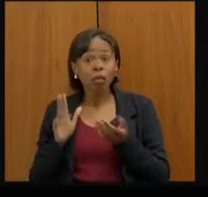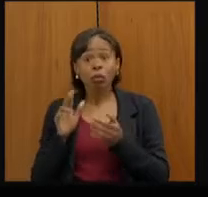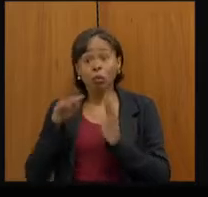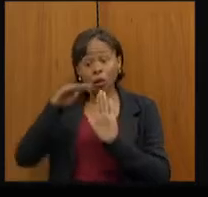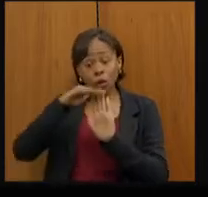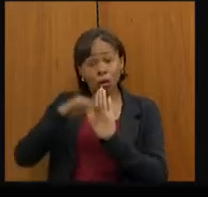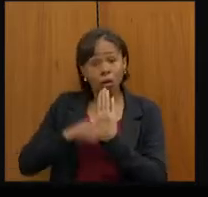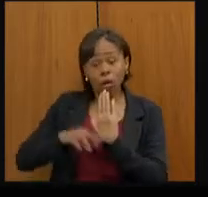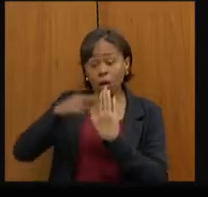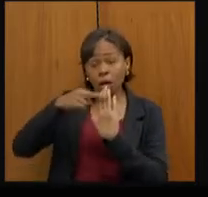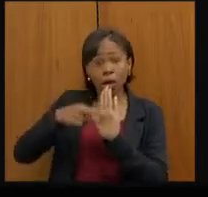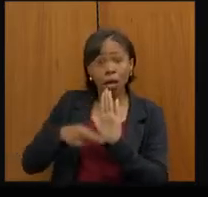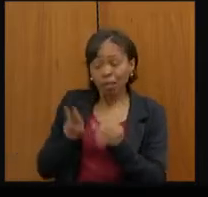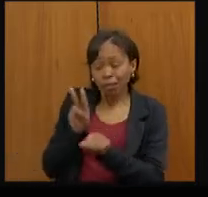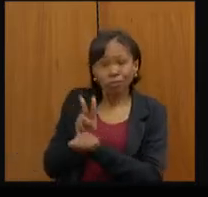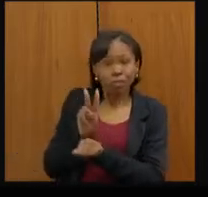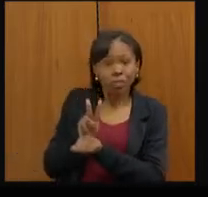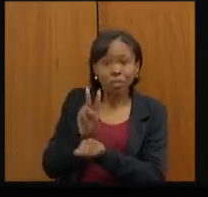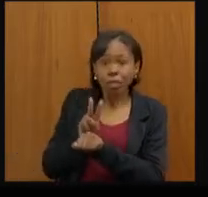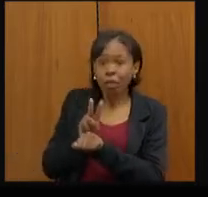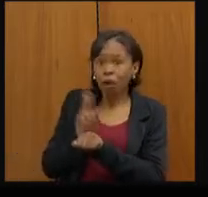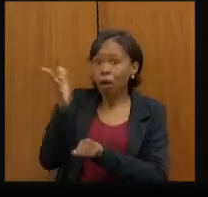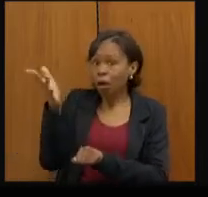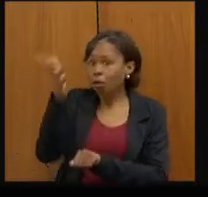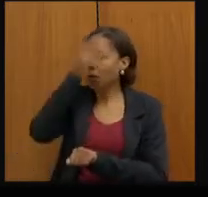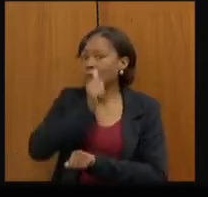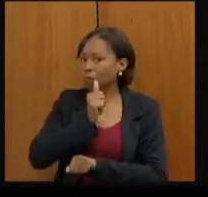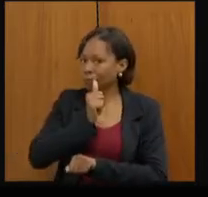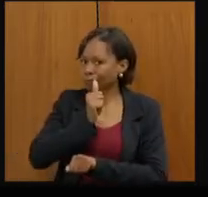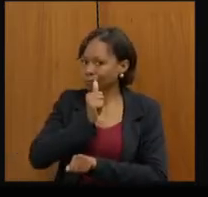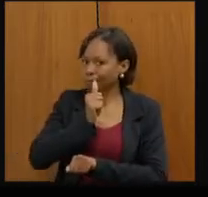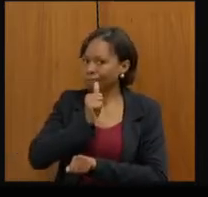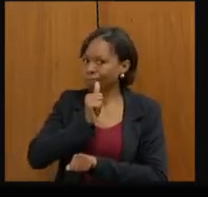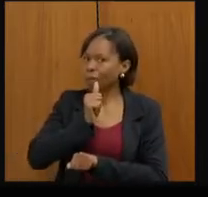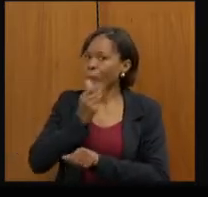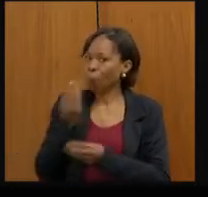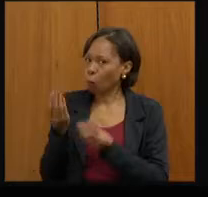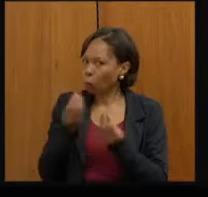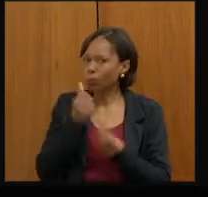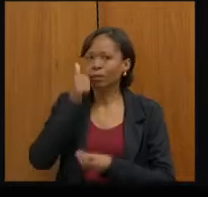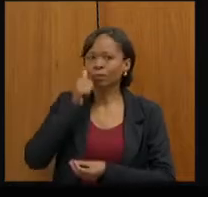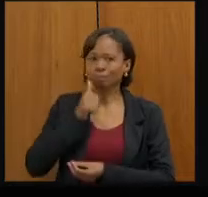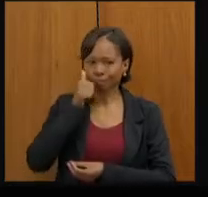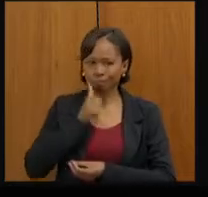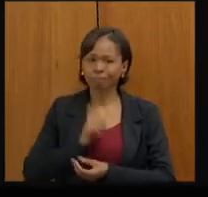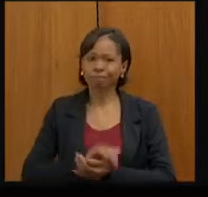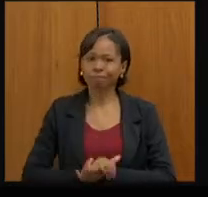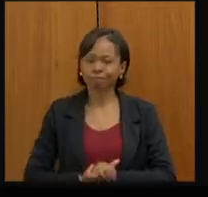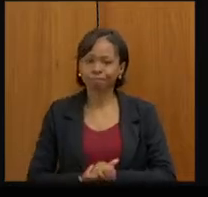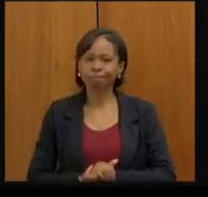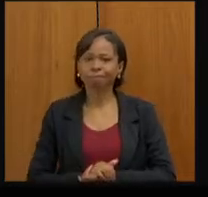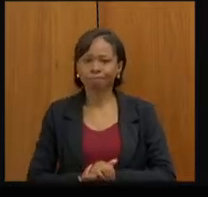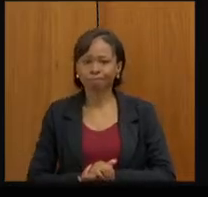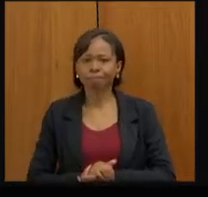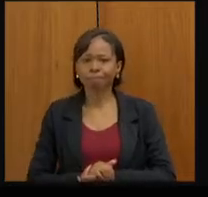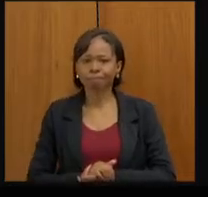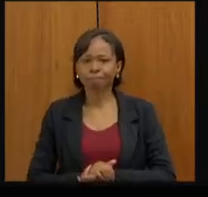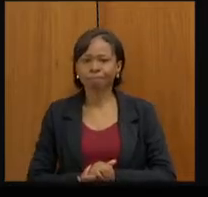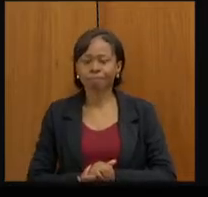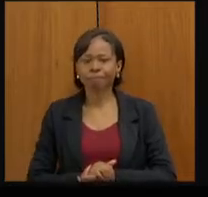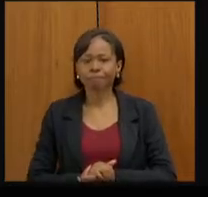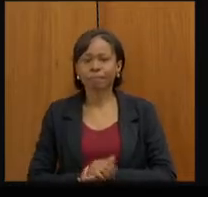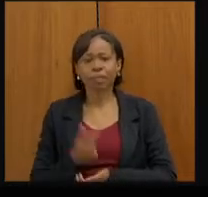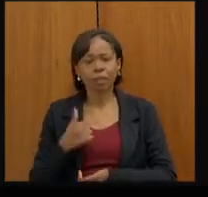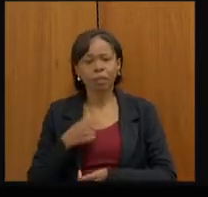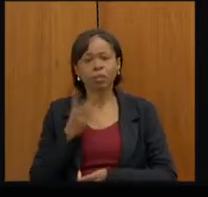e salvam muito muitas mulheres então sempre costumo dizer aqui em